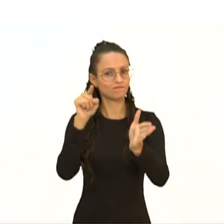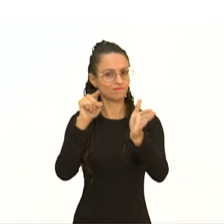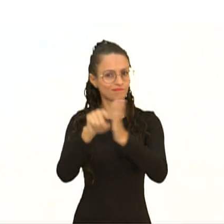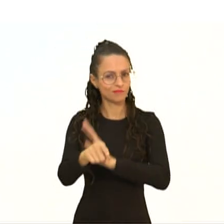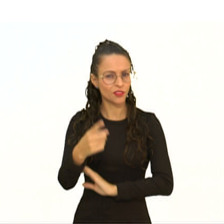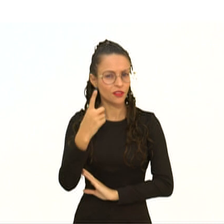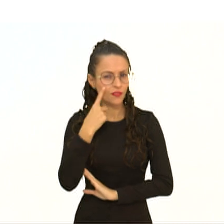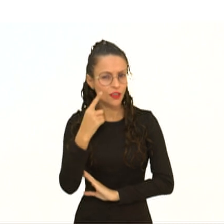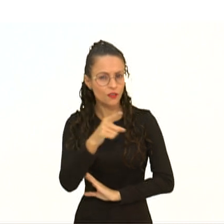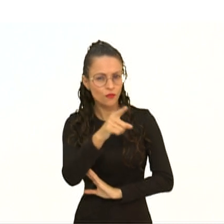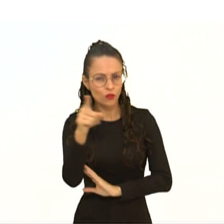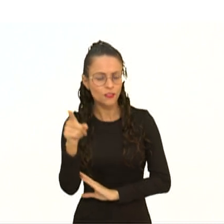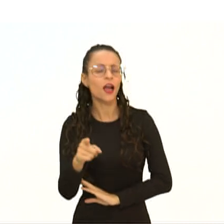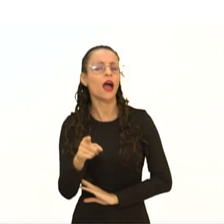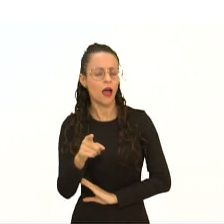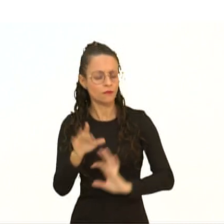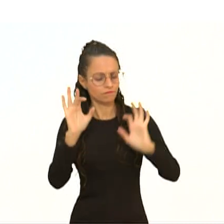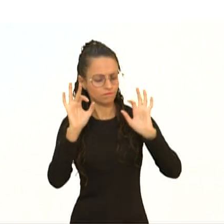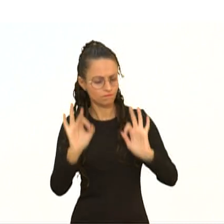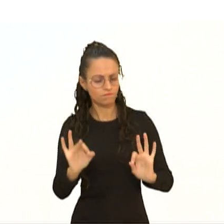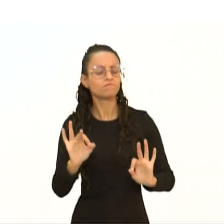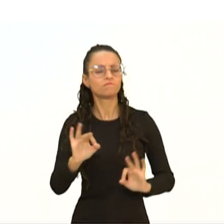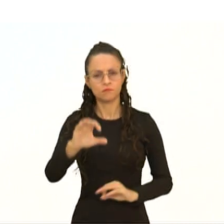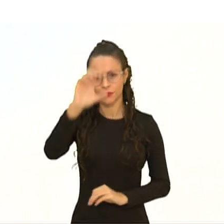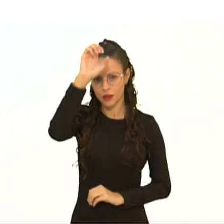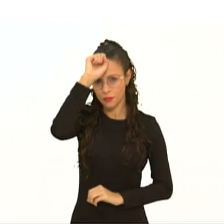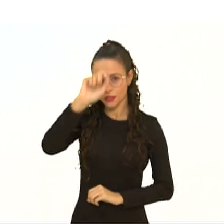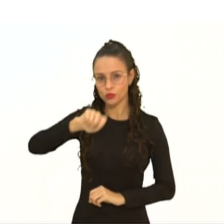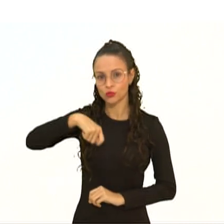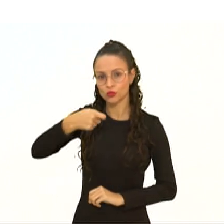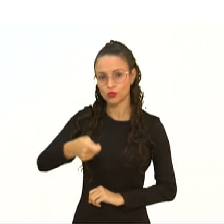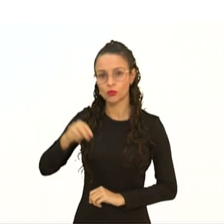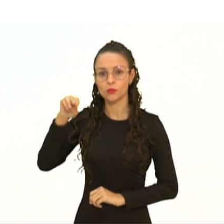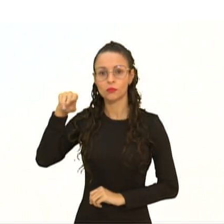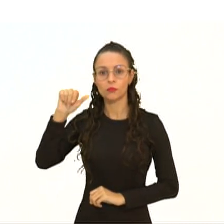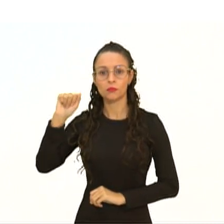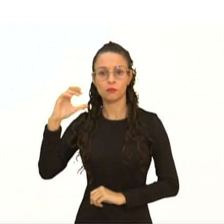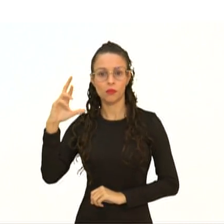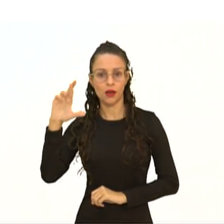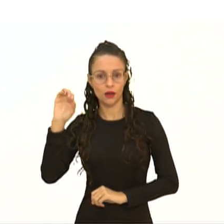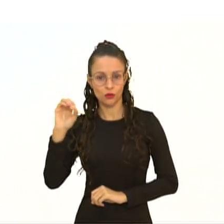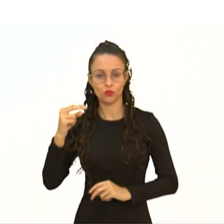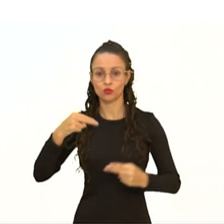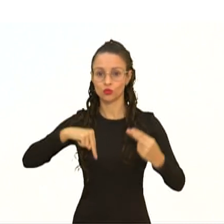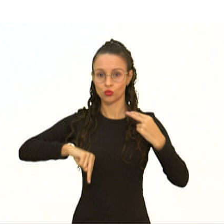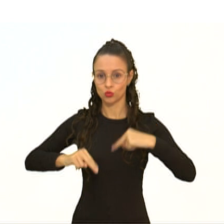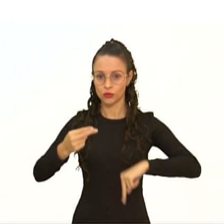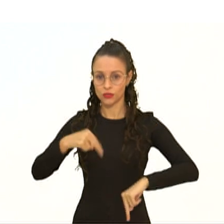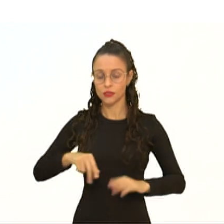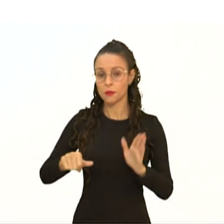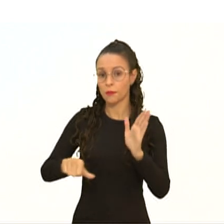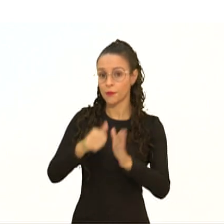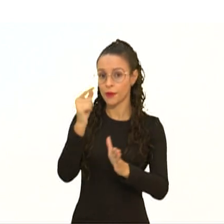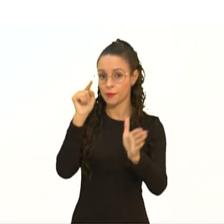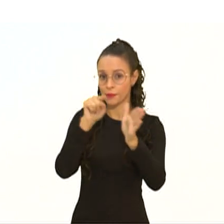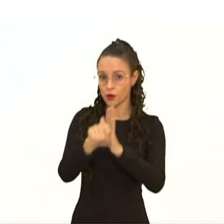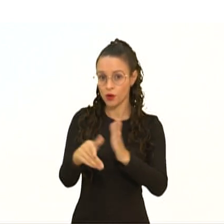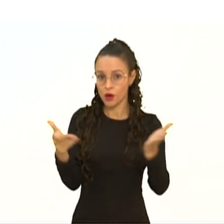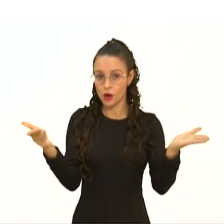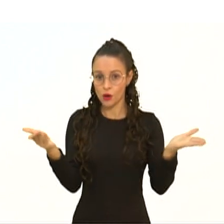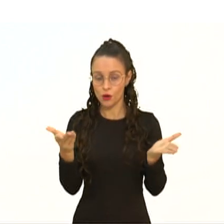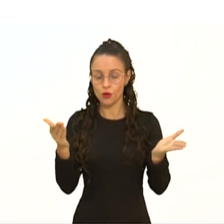um quiz para ver se vocês pegaram mesmo sobre os macronutrientes então o primeiro curso de hoje diz o